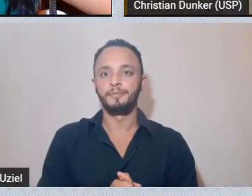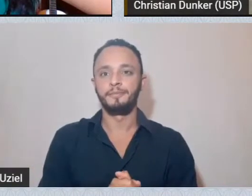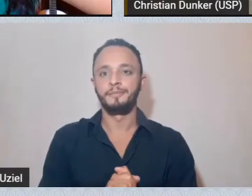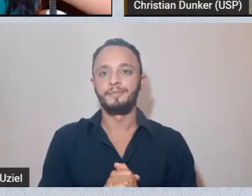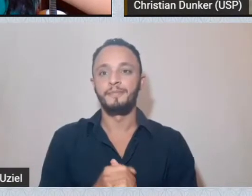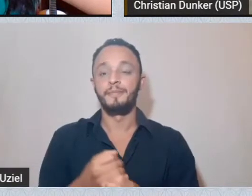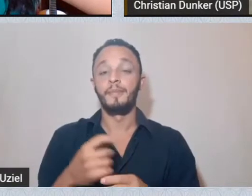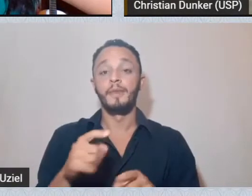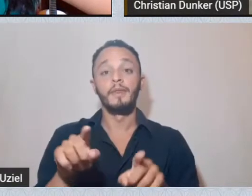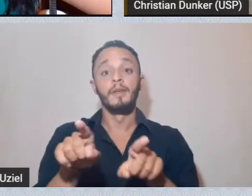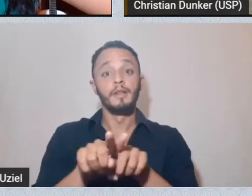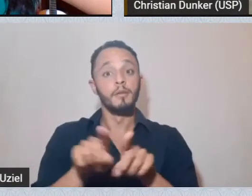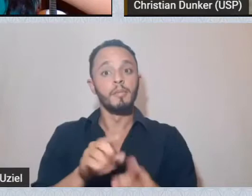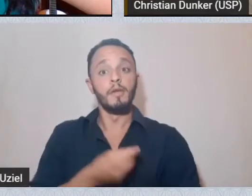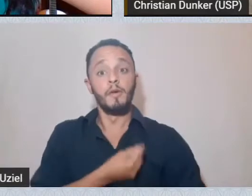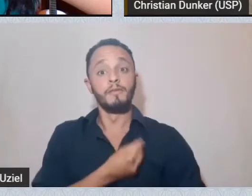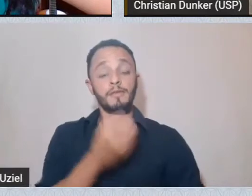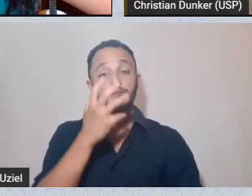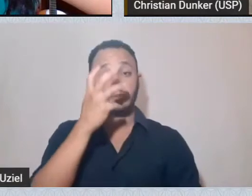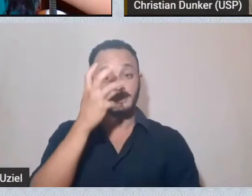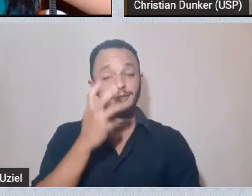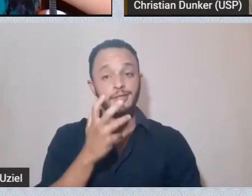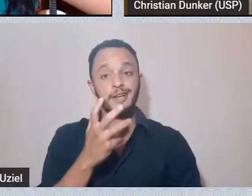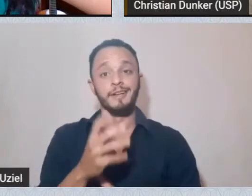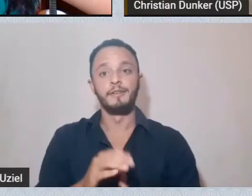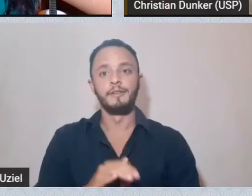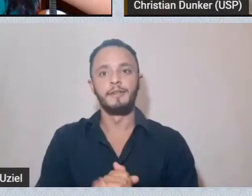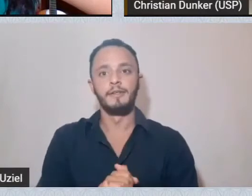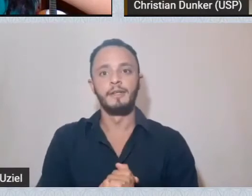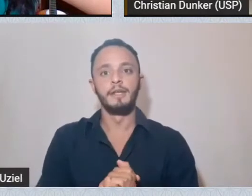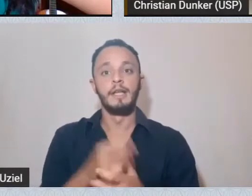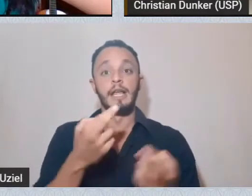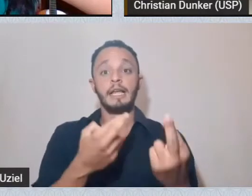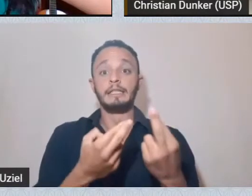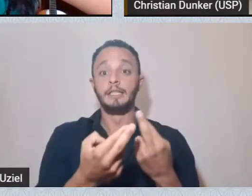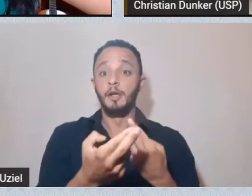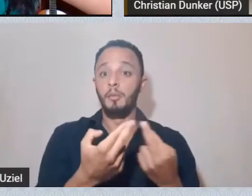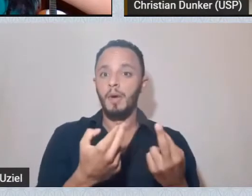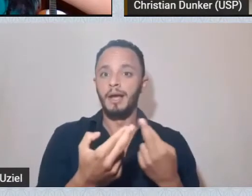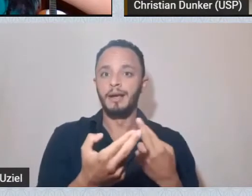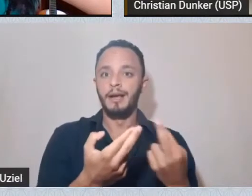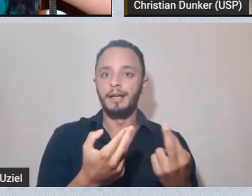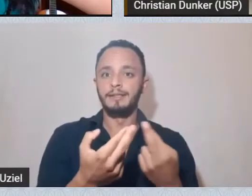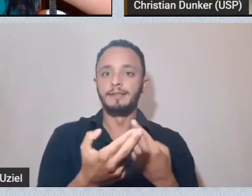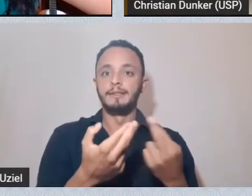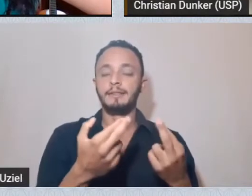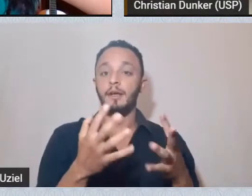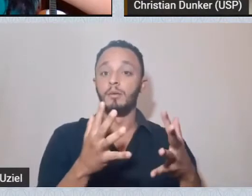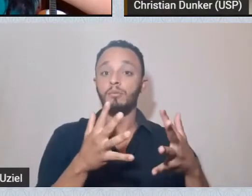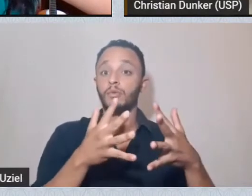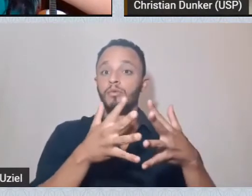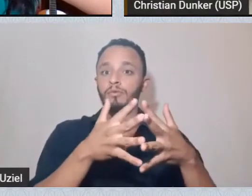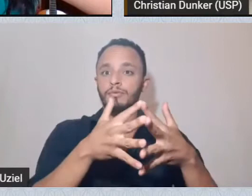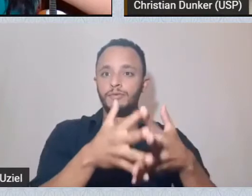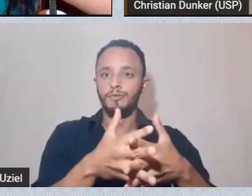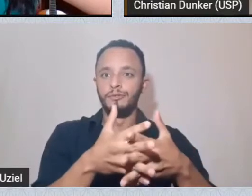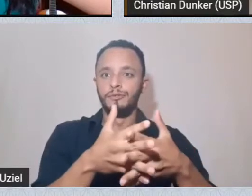a sério e tem uma relação de implicação,